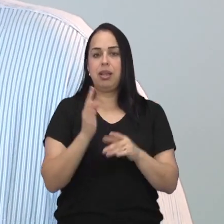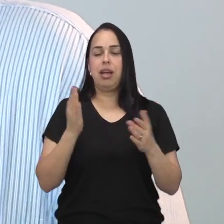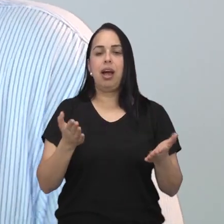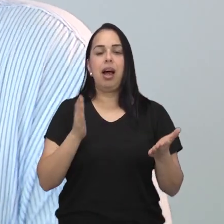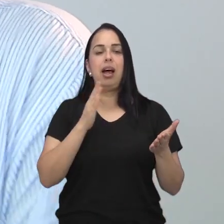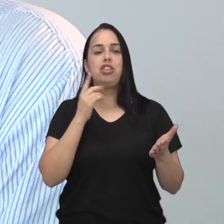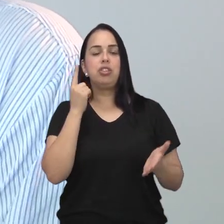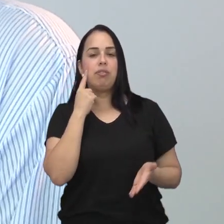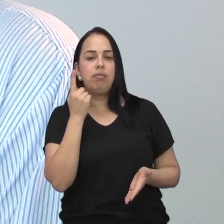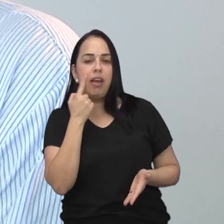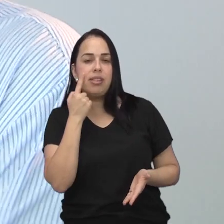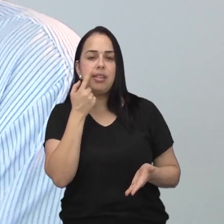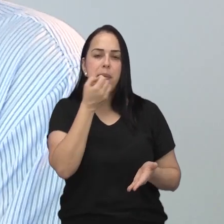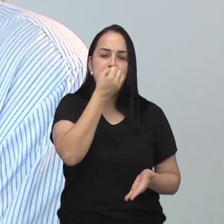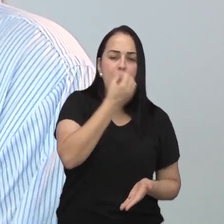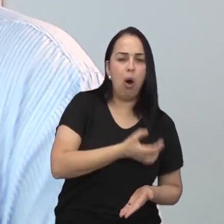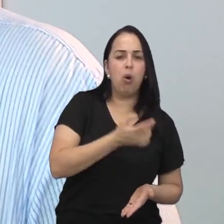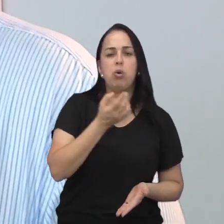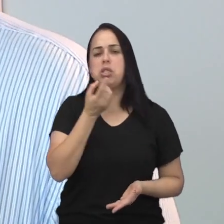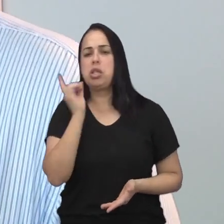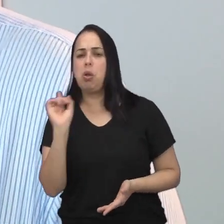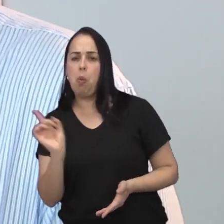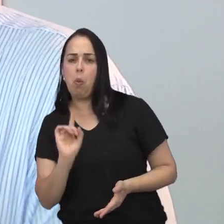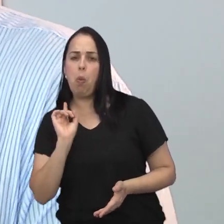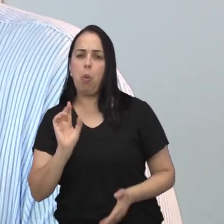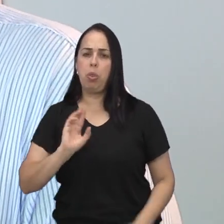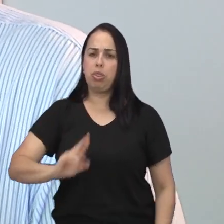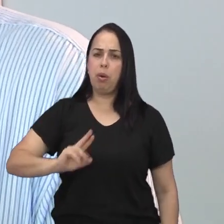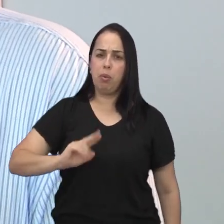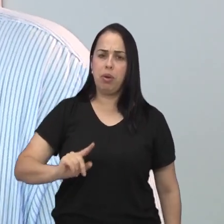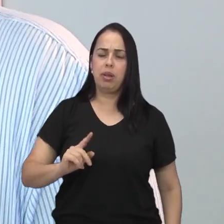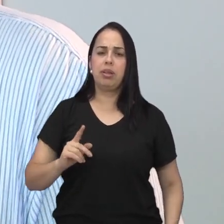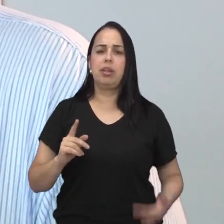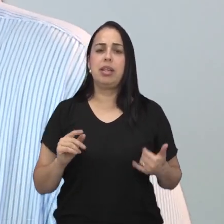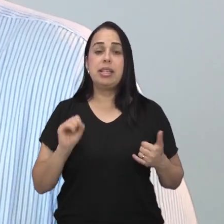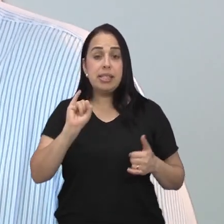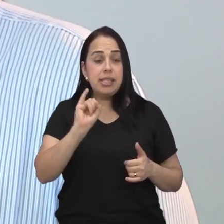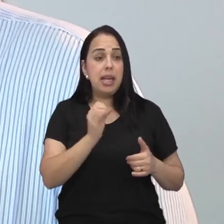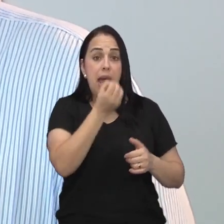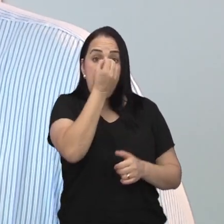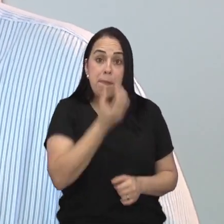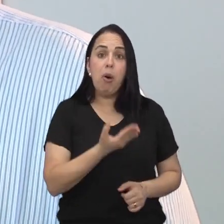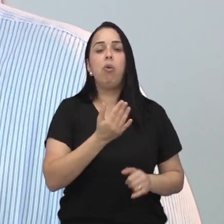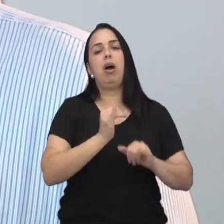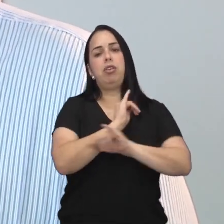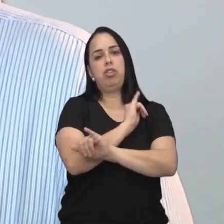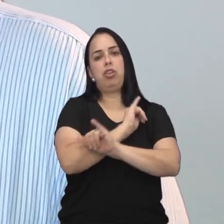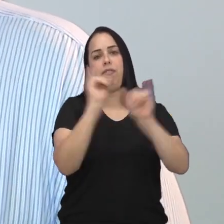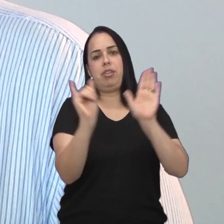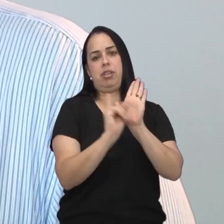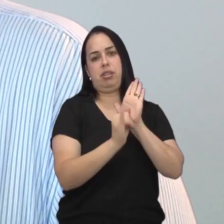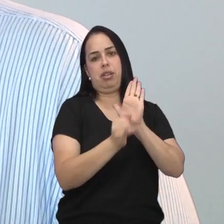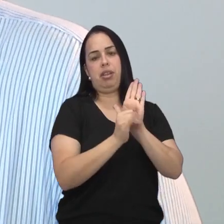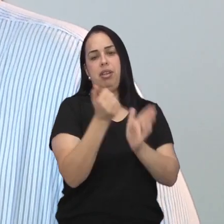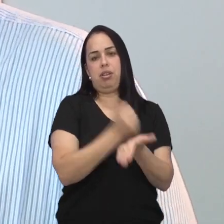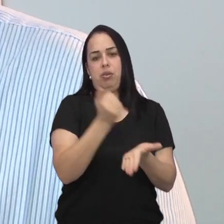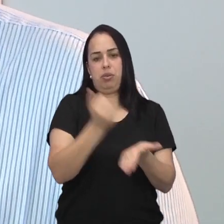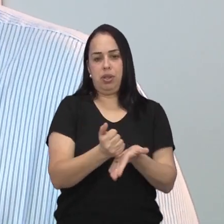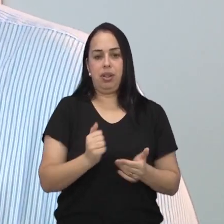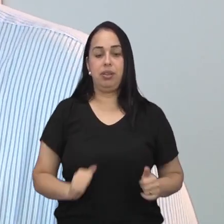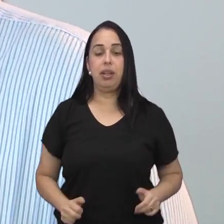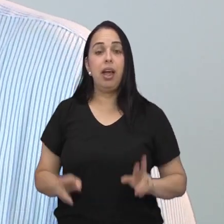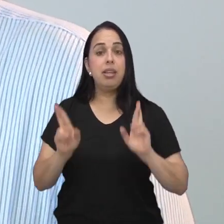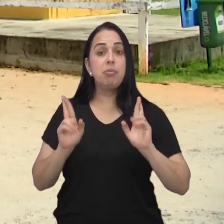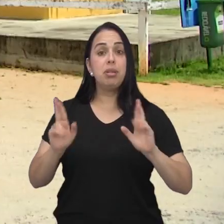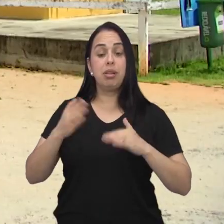estudo preliminar e chega à conclusão se é viável, isso não é viável. Se é viável, a gente parte para a publicação do edital e fazer a assinatura